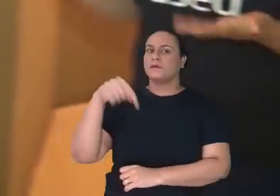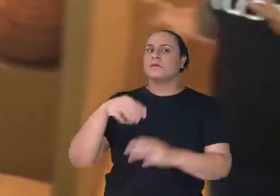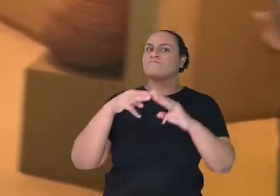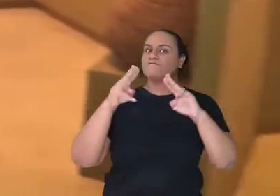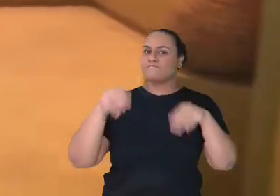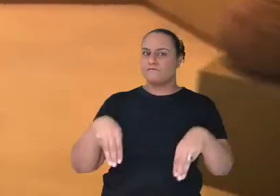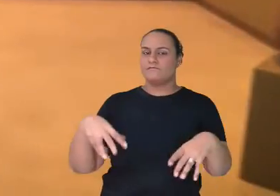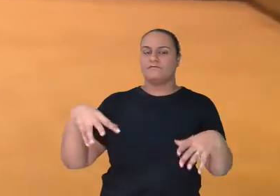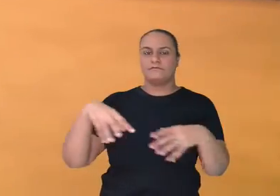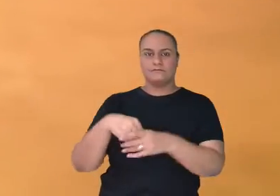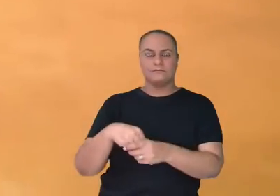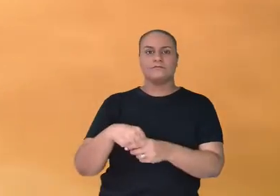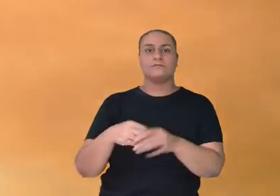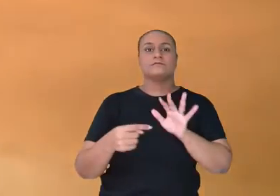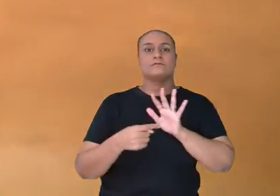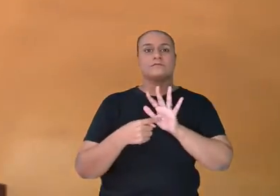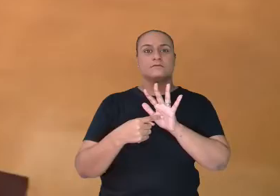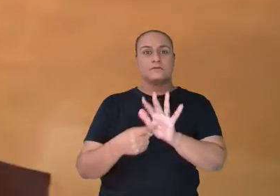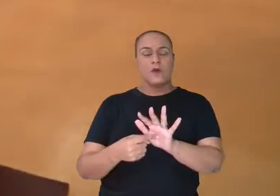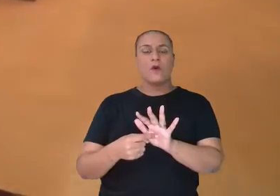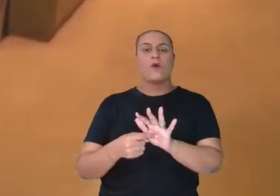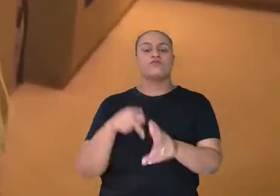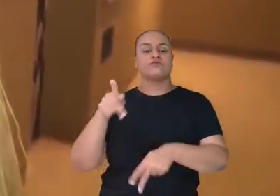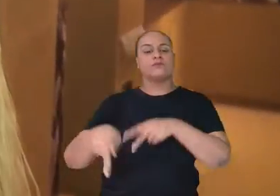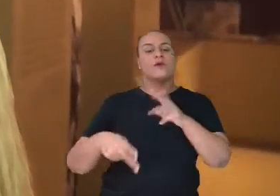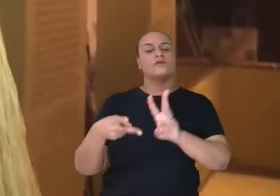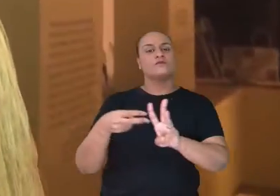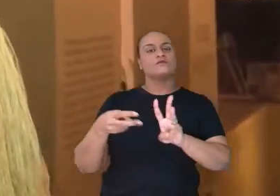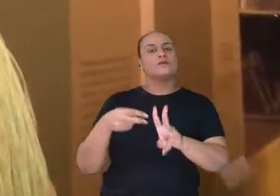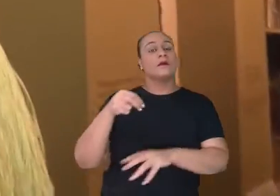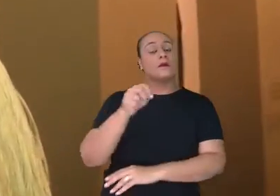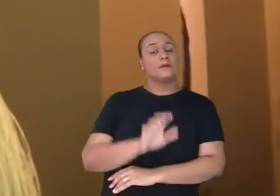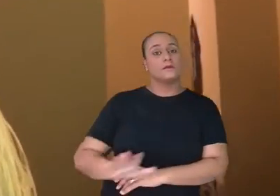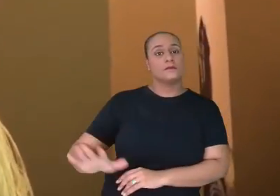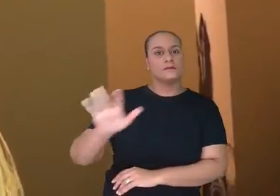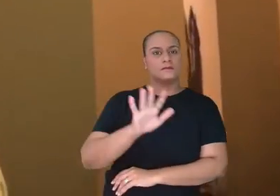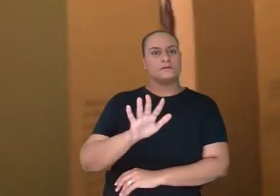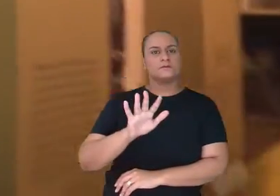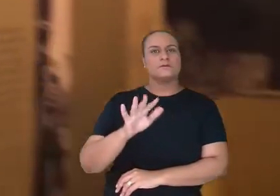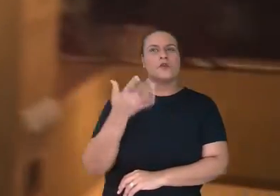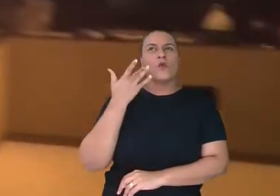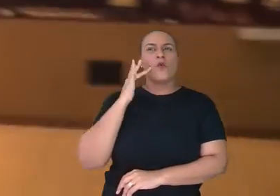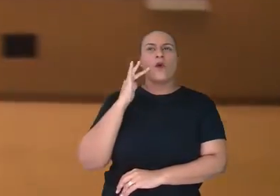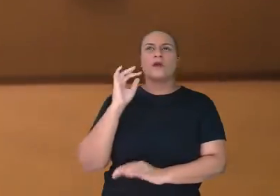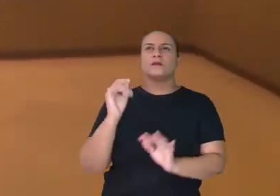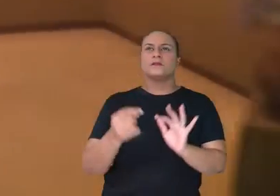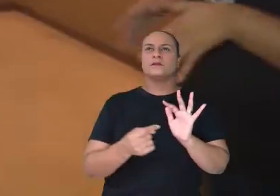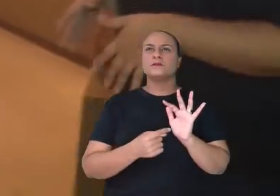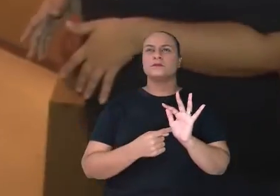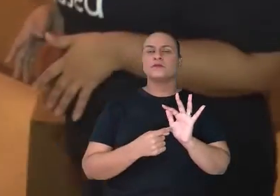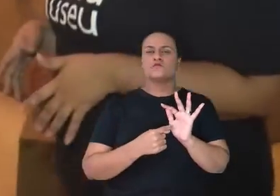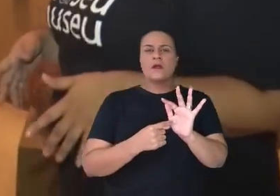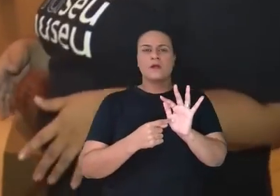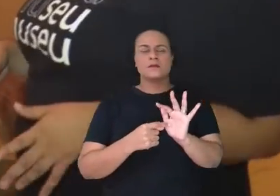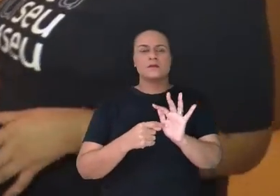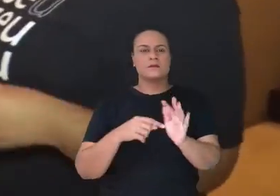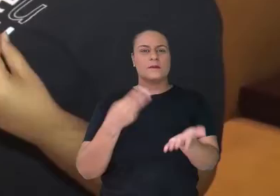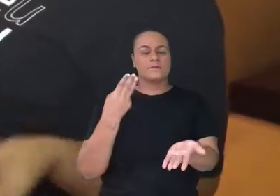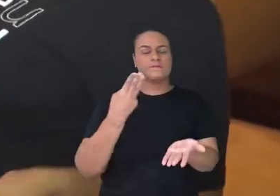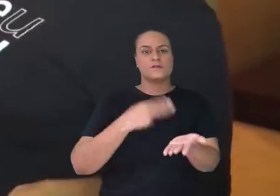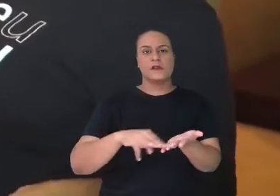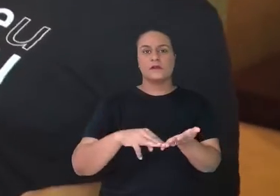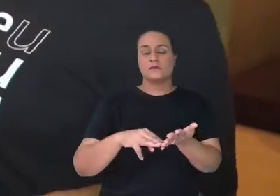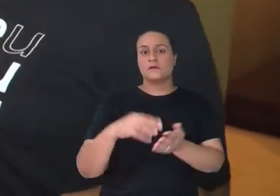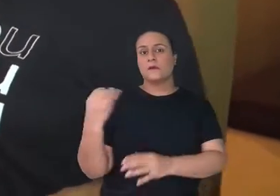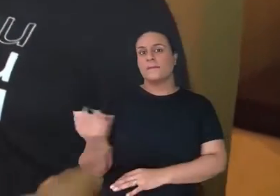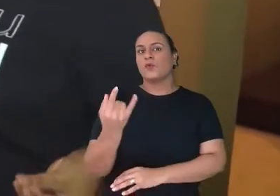porque é uma sala que fala sobre os povos indígenas do Nordeste. E eu acho que a mensagem mais bacana da gente trazer dessa sala é a